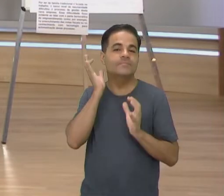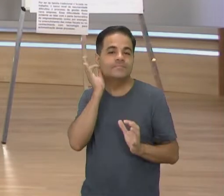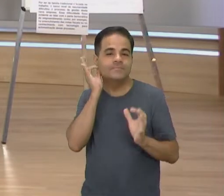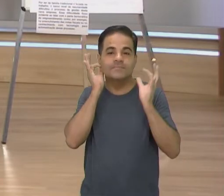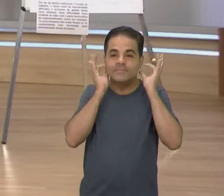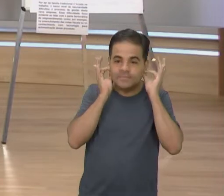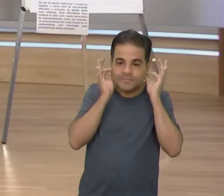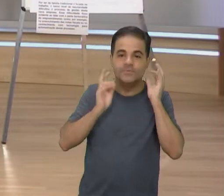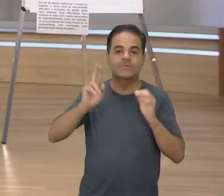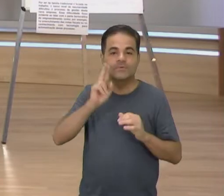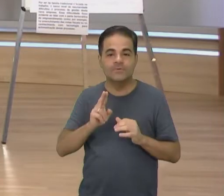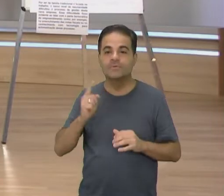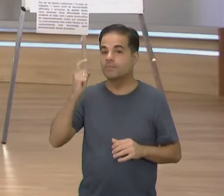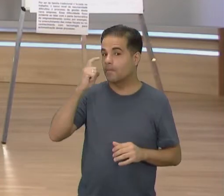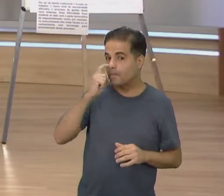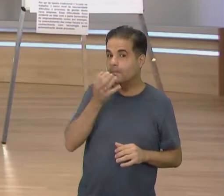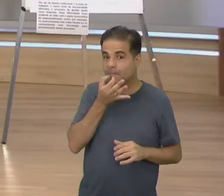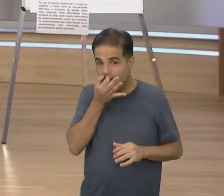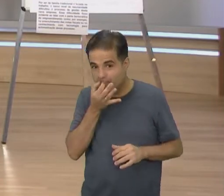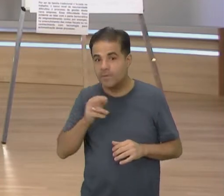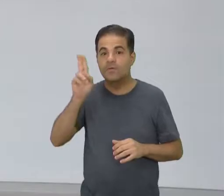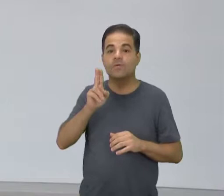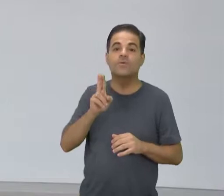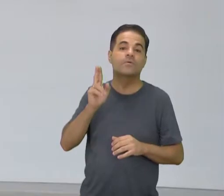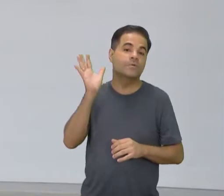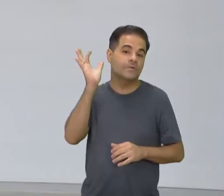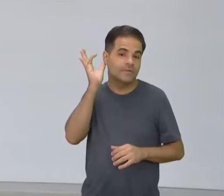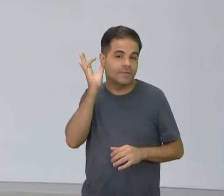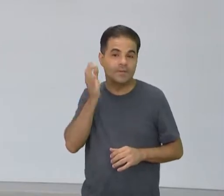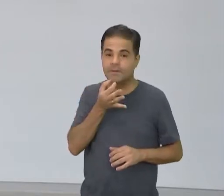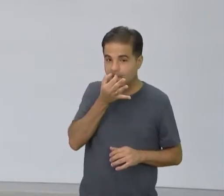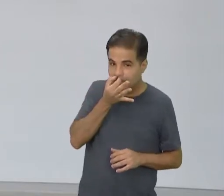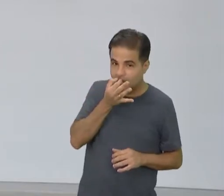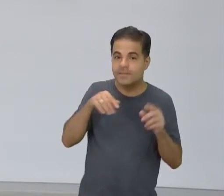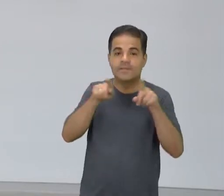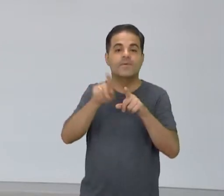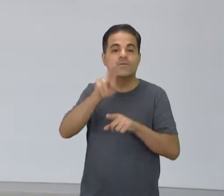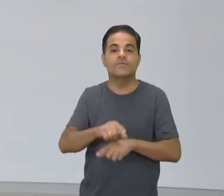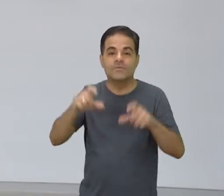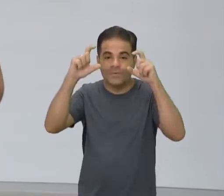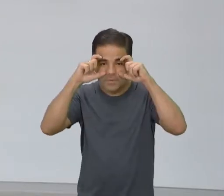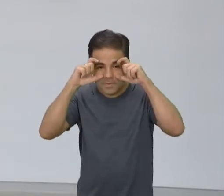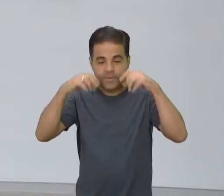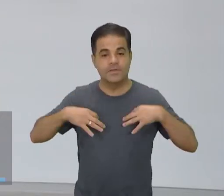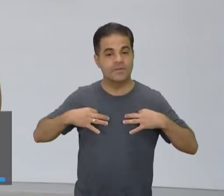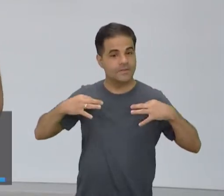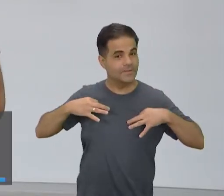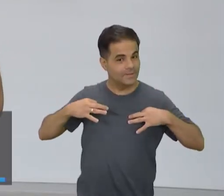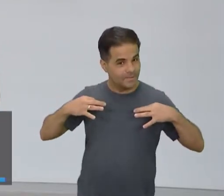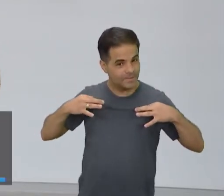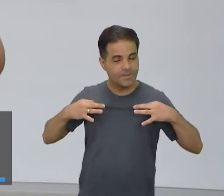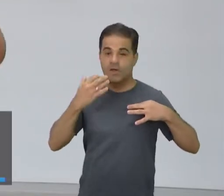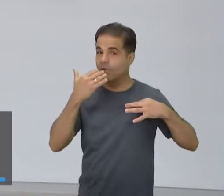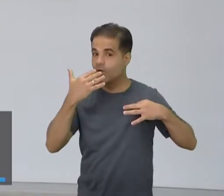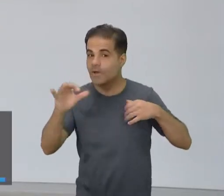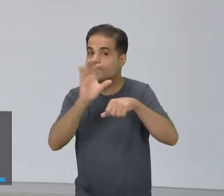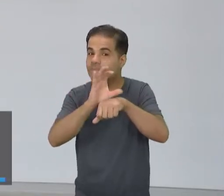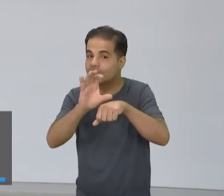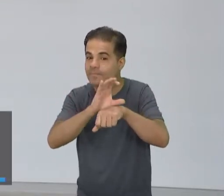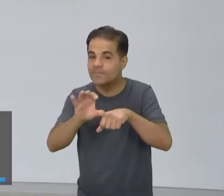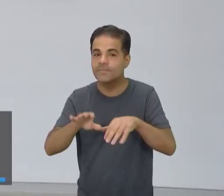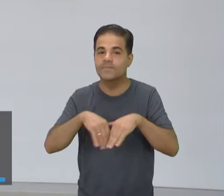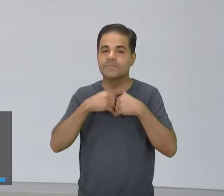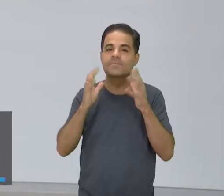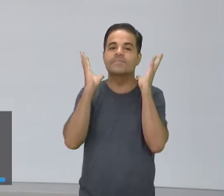duas orelhas, piercings também, tenho 2 piercings no nariz e uso óculos e estou de camisa cinza. E o seu sinal? E